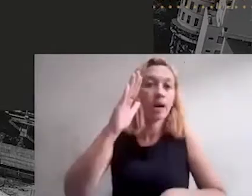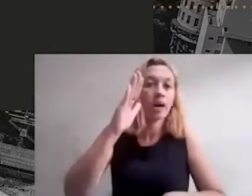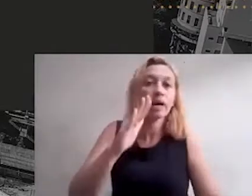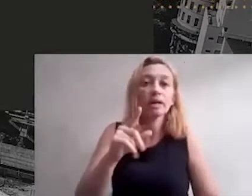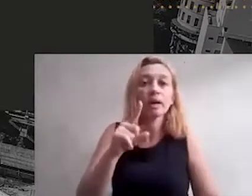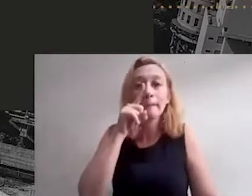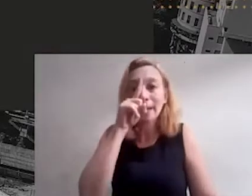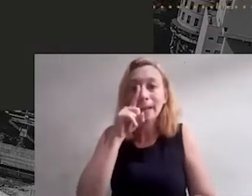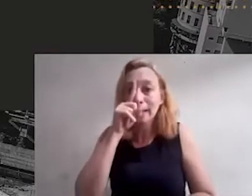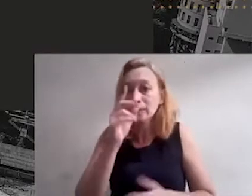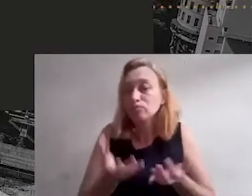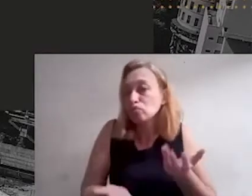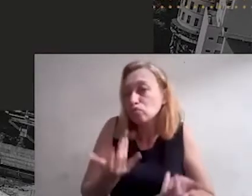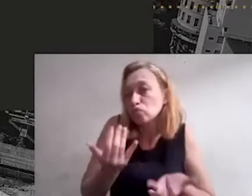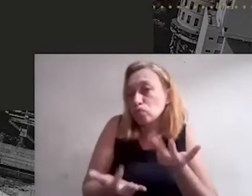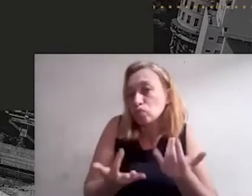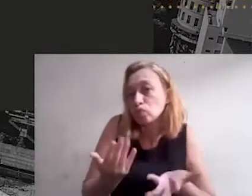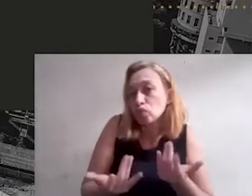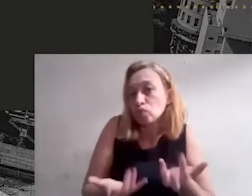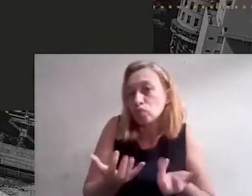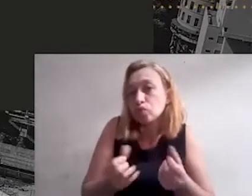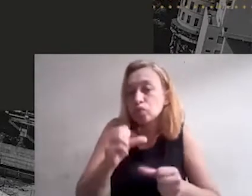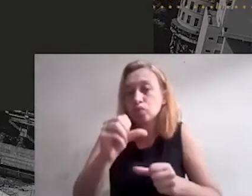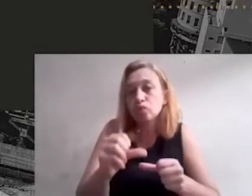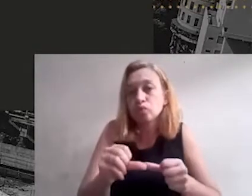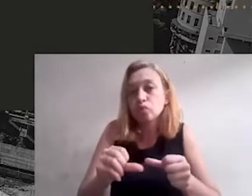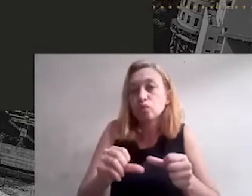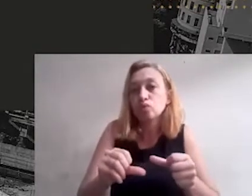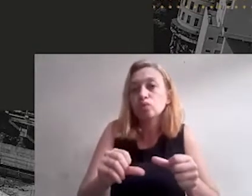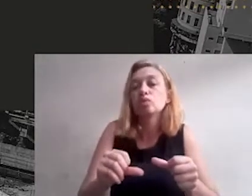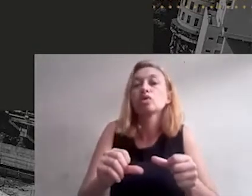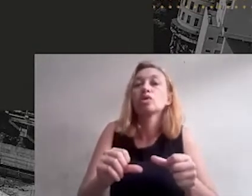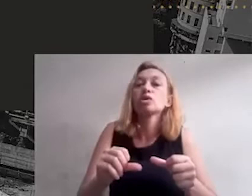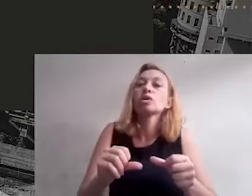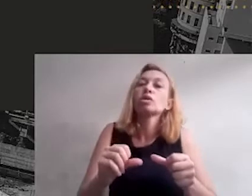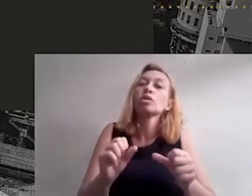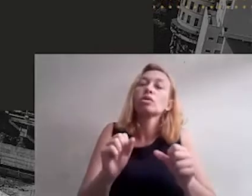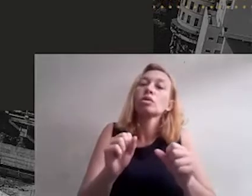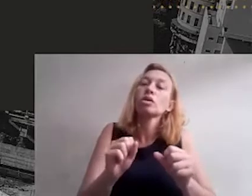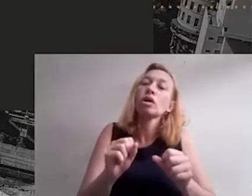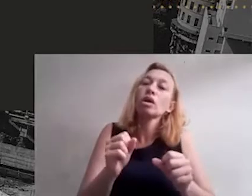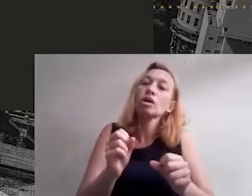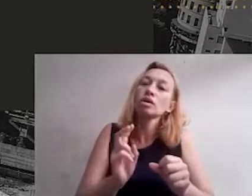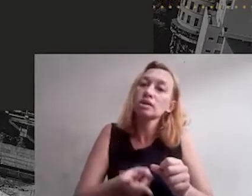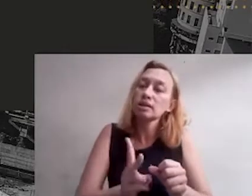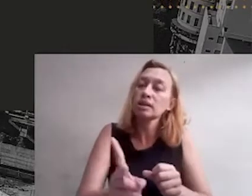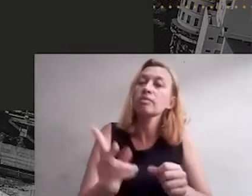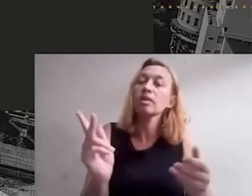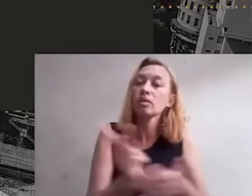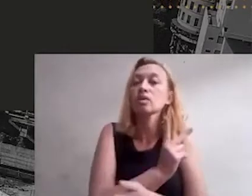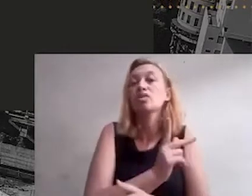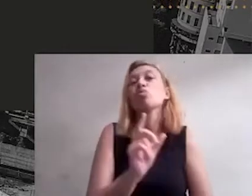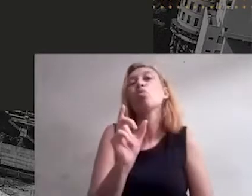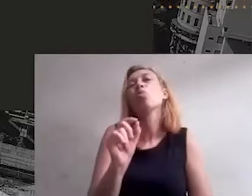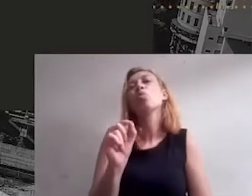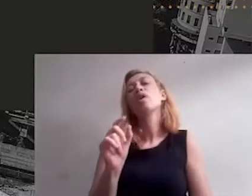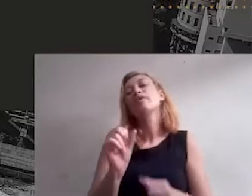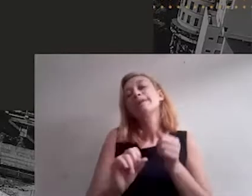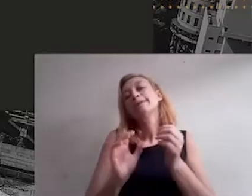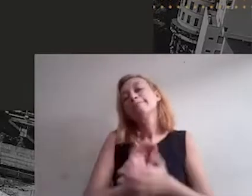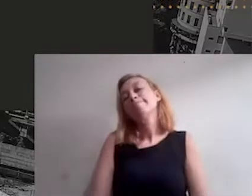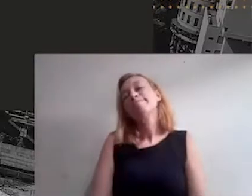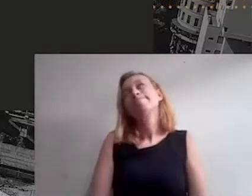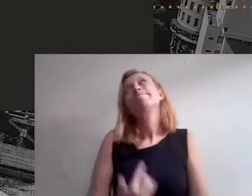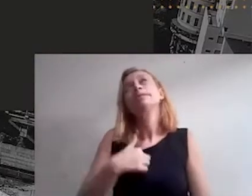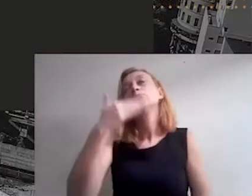se transforma em frequência de incêndios altos. E aí, o que nós podemos fazer daqui? Eu acredito que o que